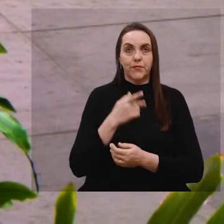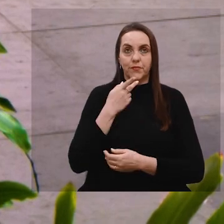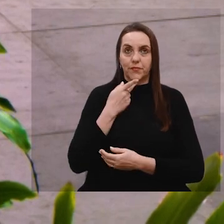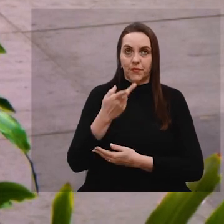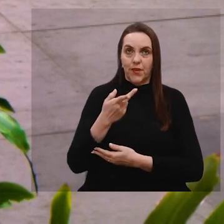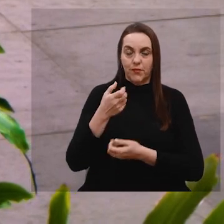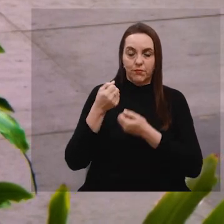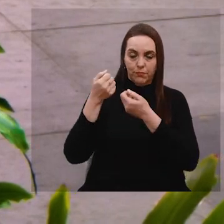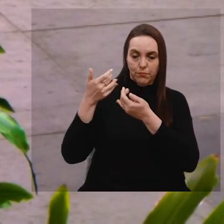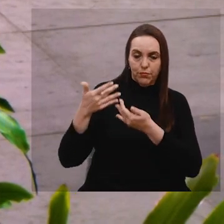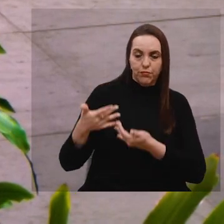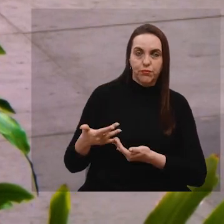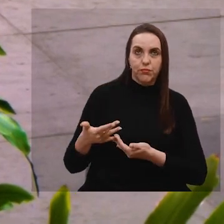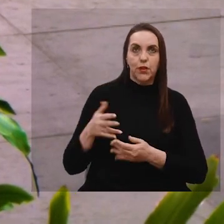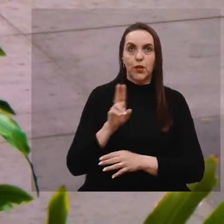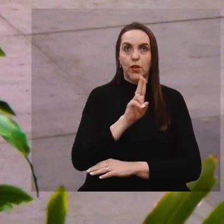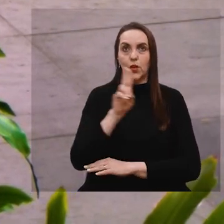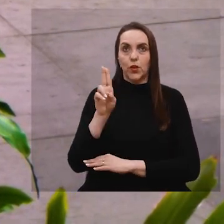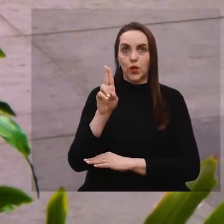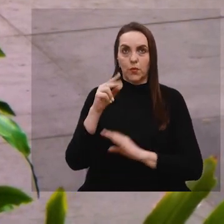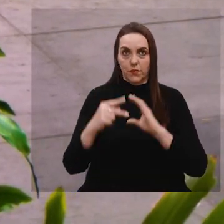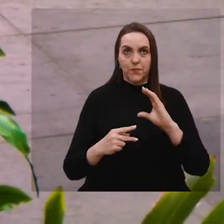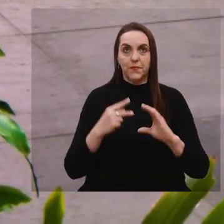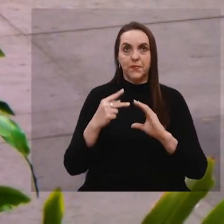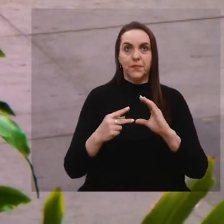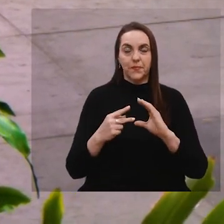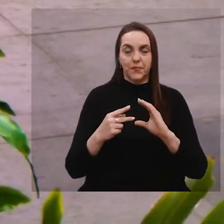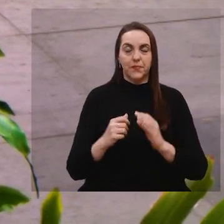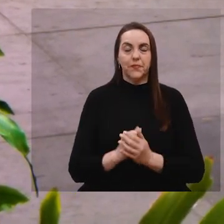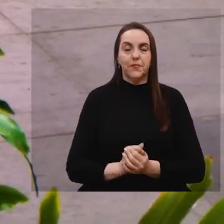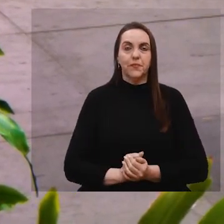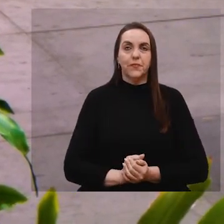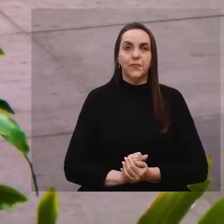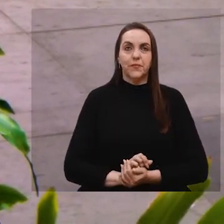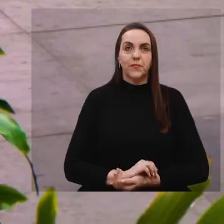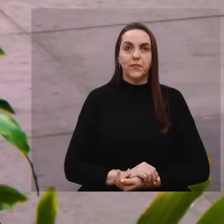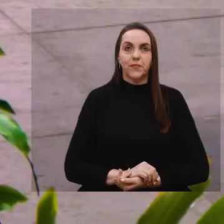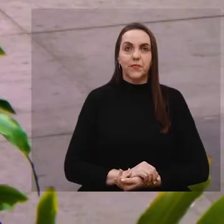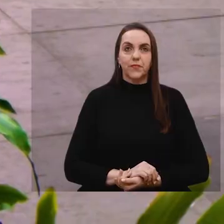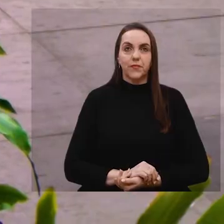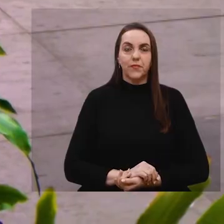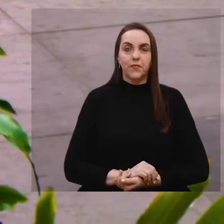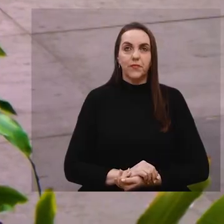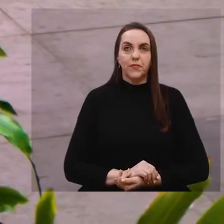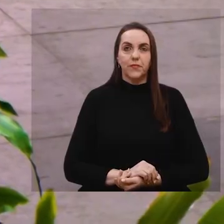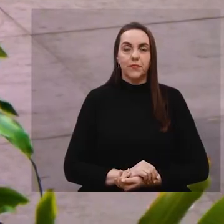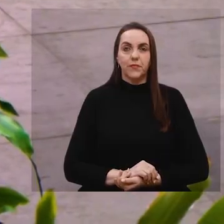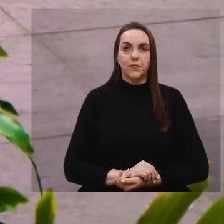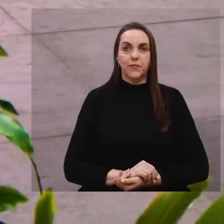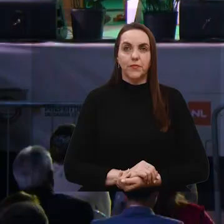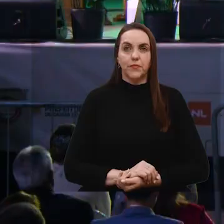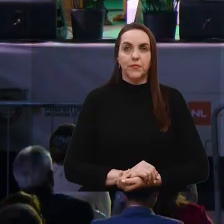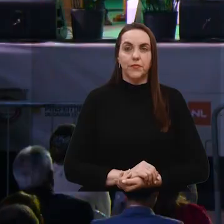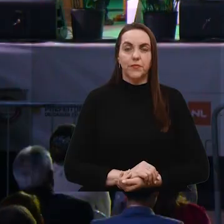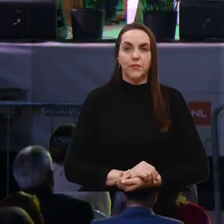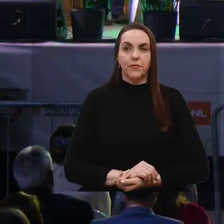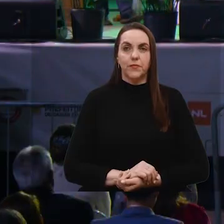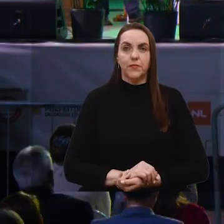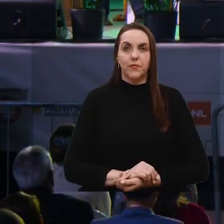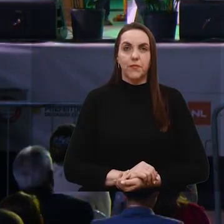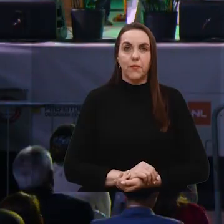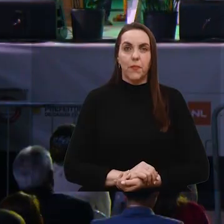vereadora Marisol Santos para fazer seu pronunciamento em nome desta Casa Legislativa.